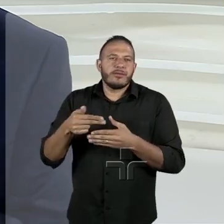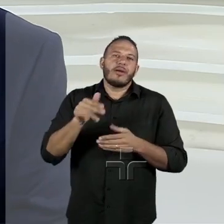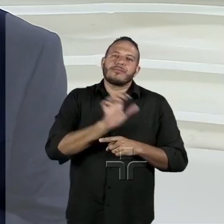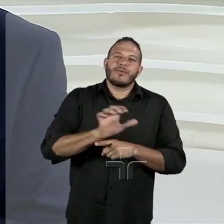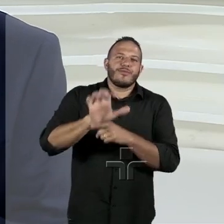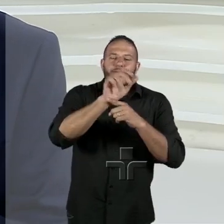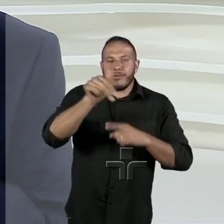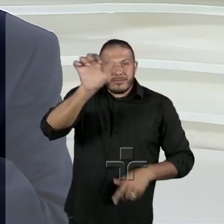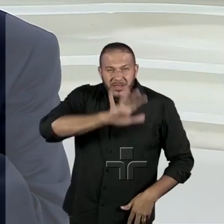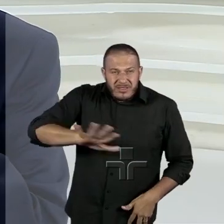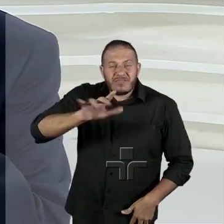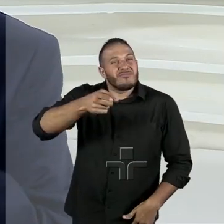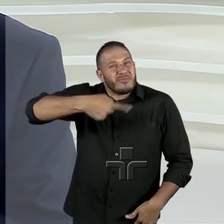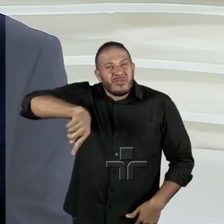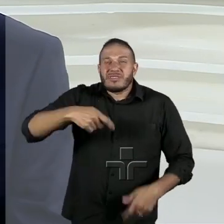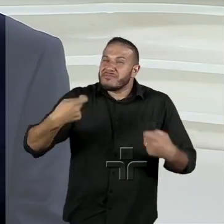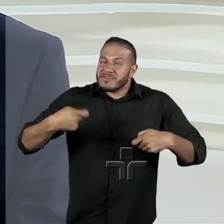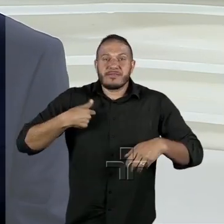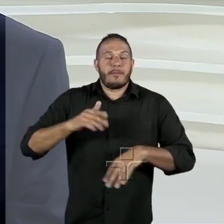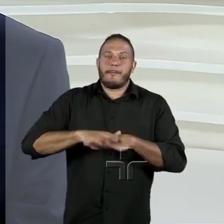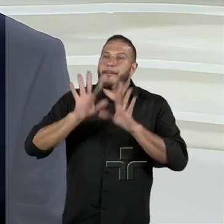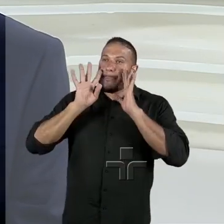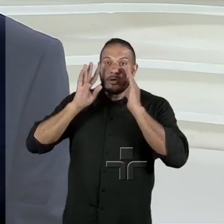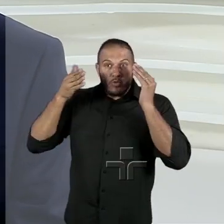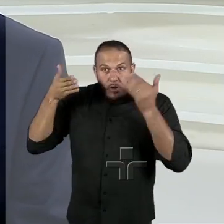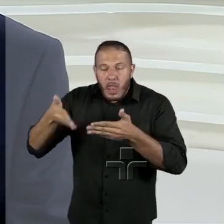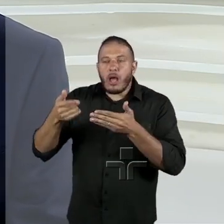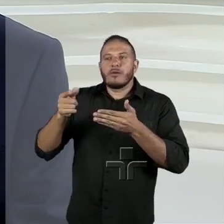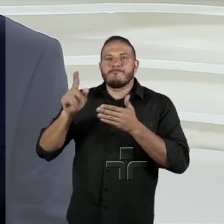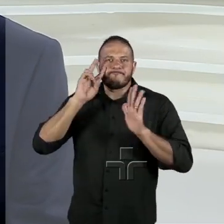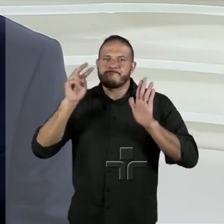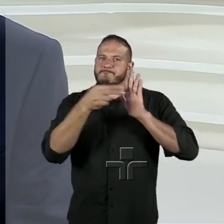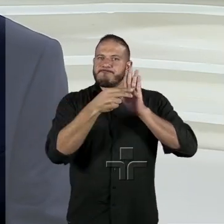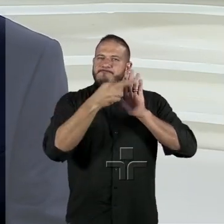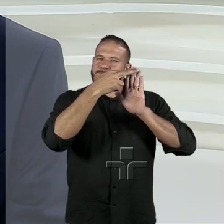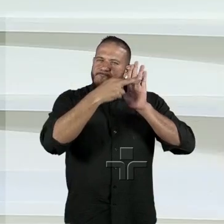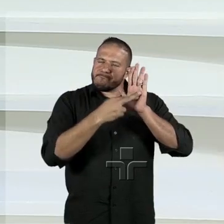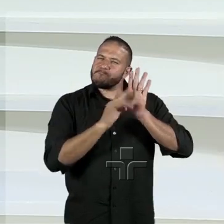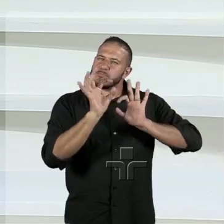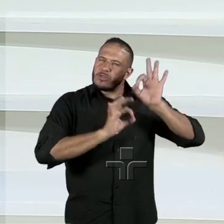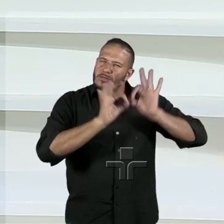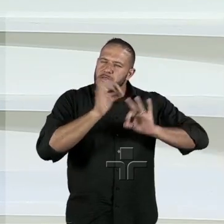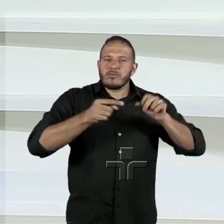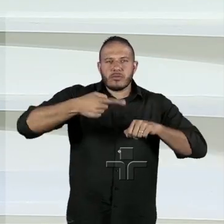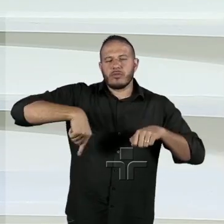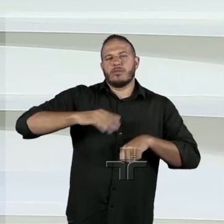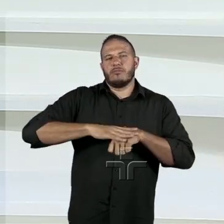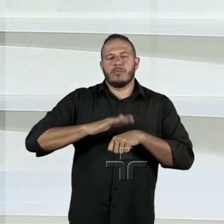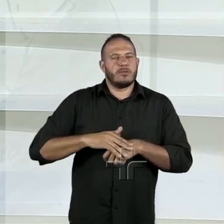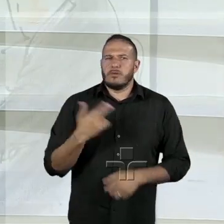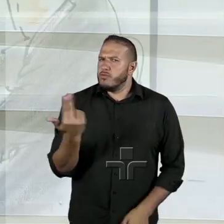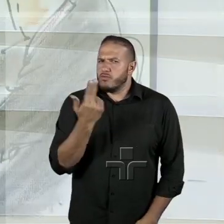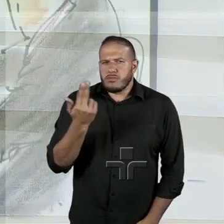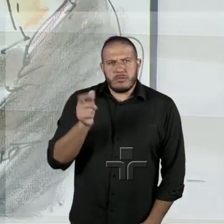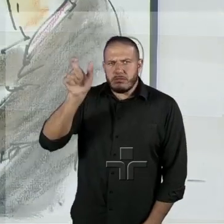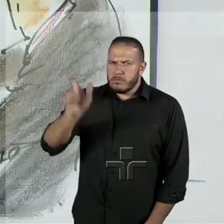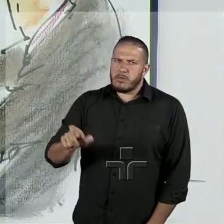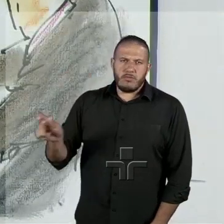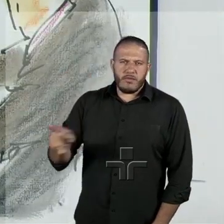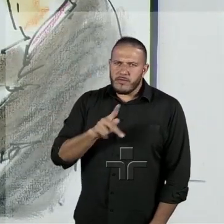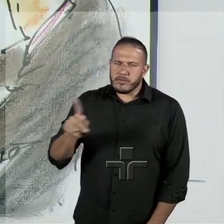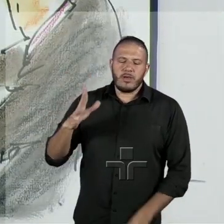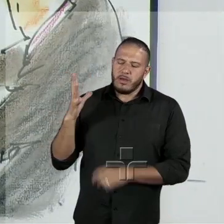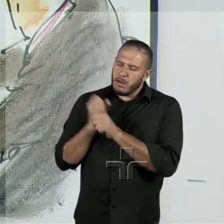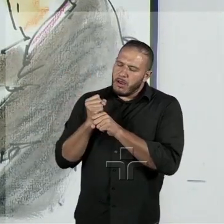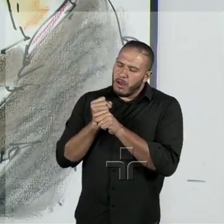nacionais, que a gente precisa cada vez mais olhar para a regulamentação do que a gente está fazendo. Não dá para um professor passar